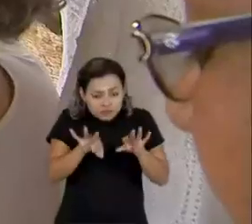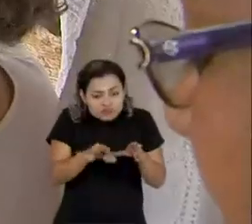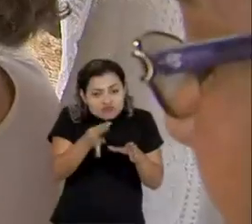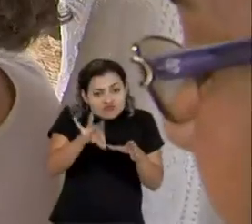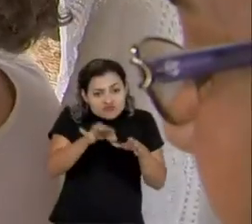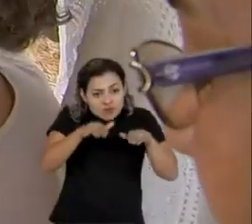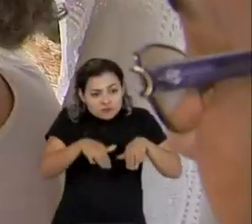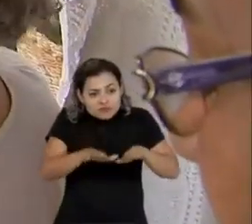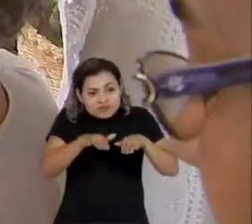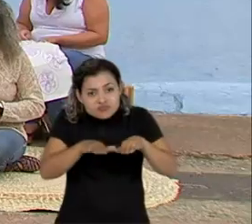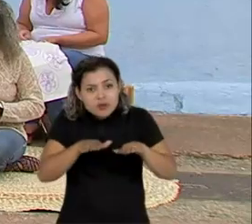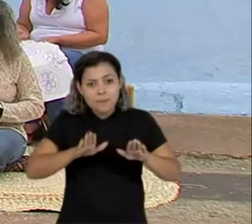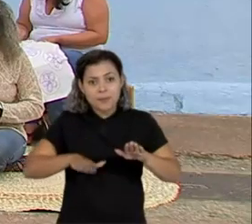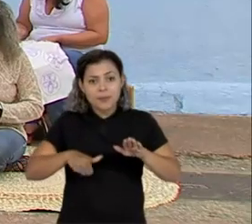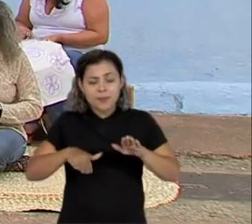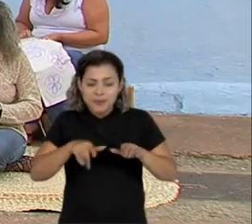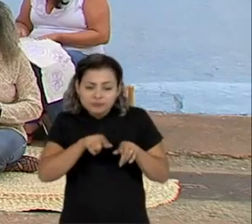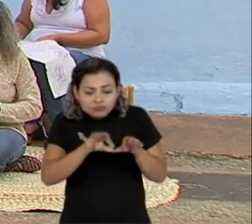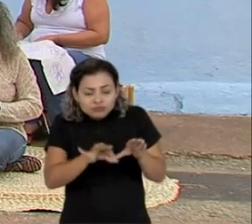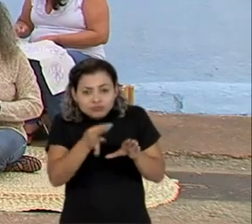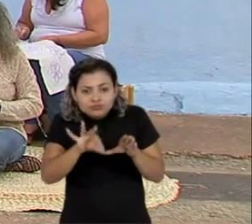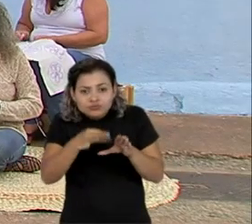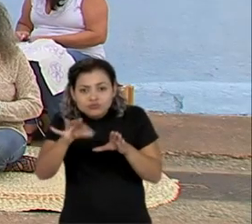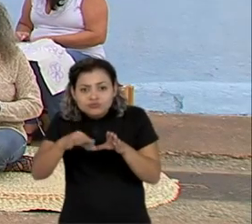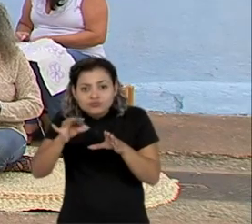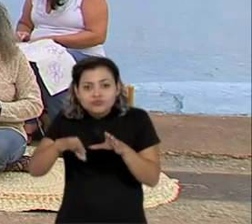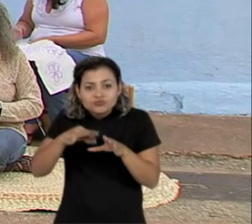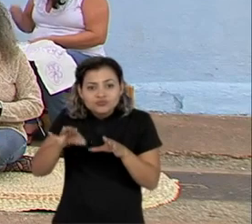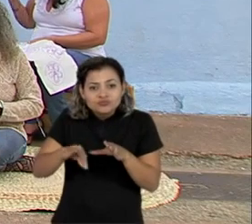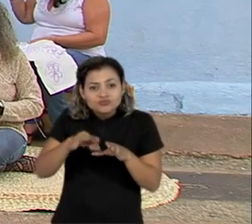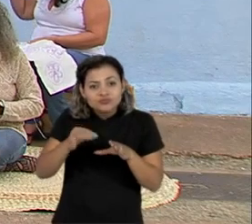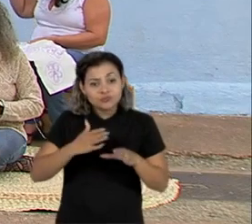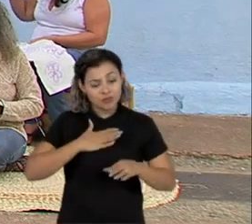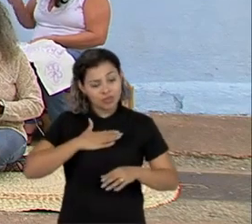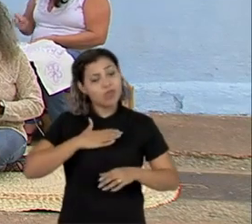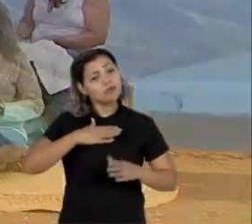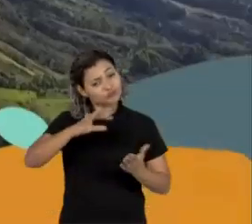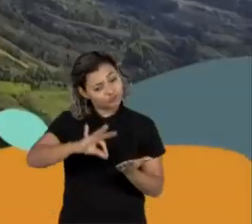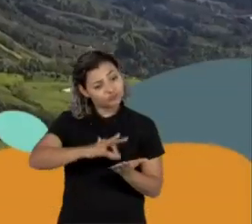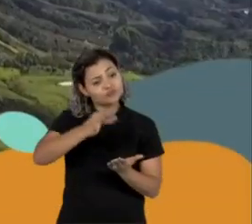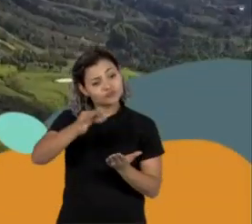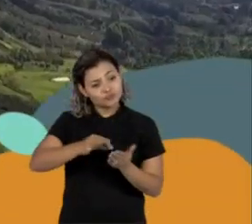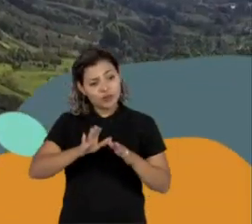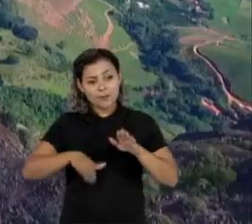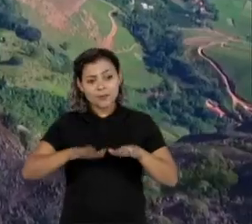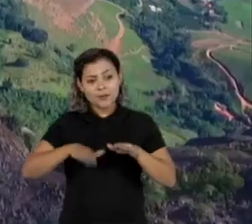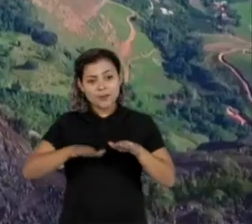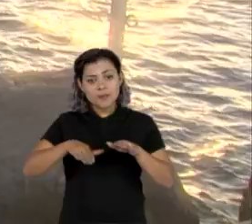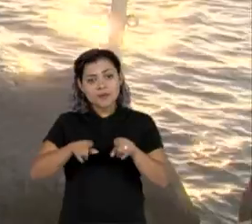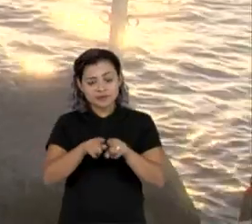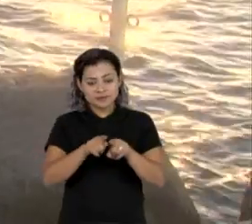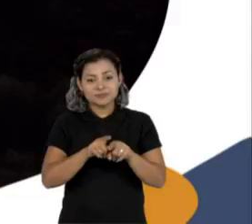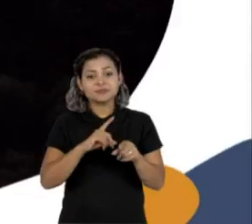história e cultura. Faço renda, sou rendeira.